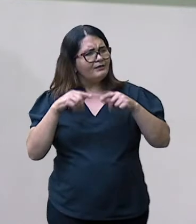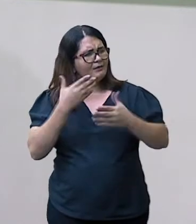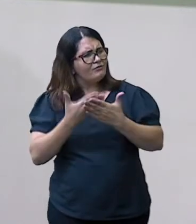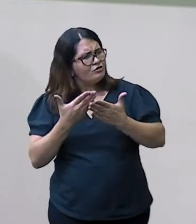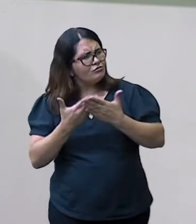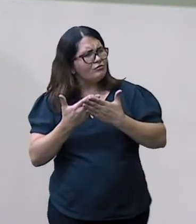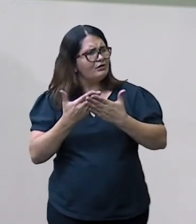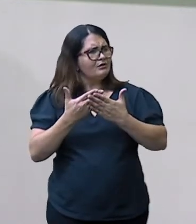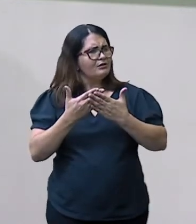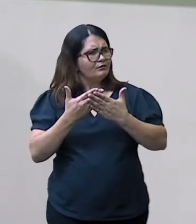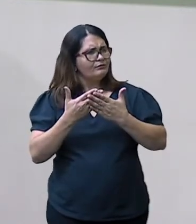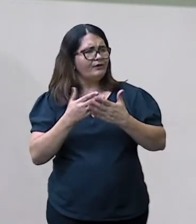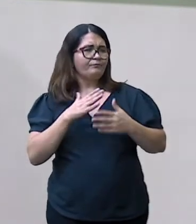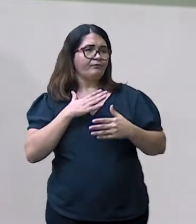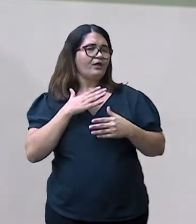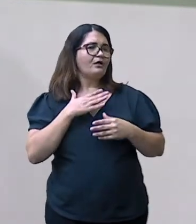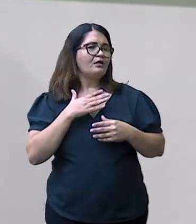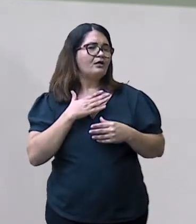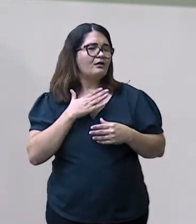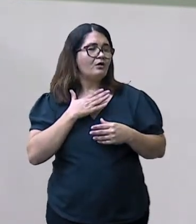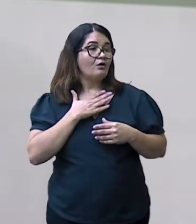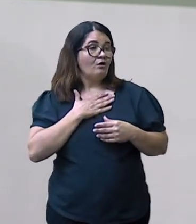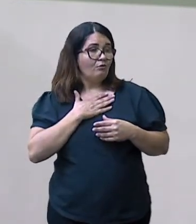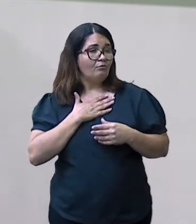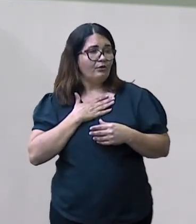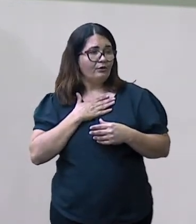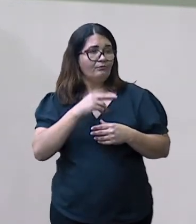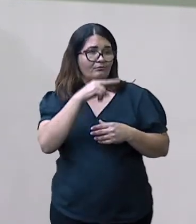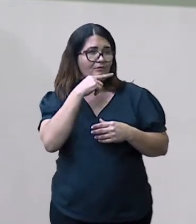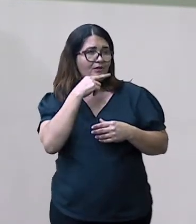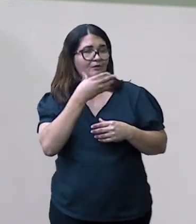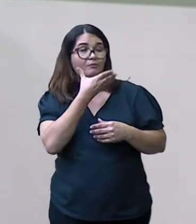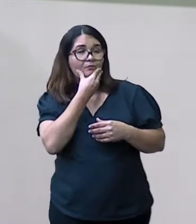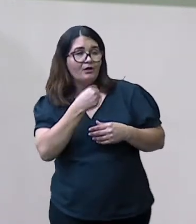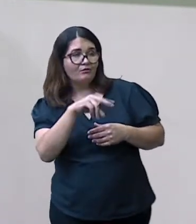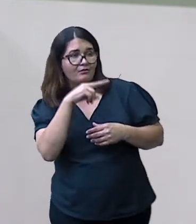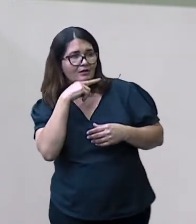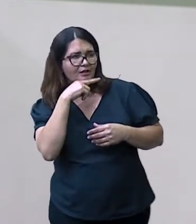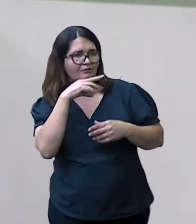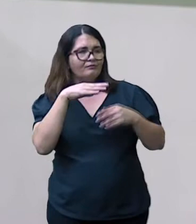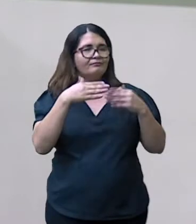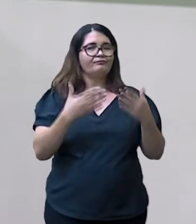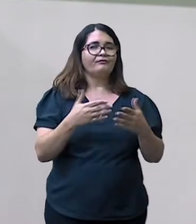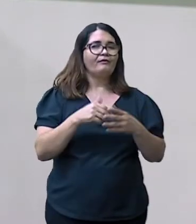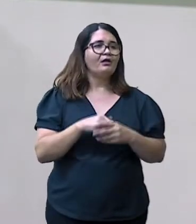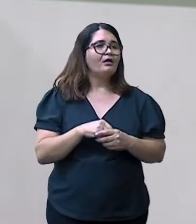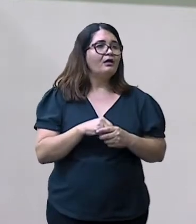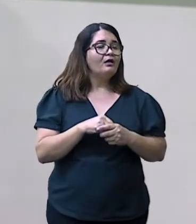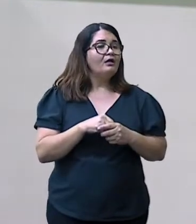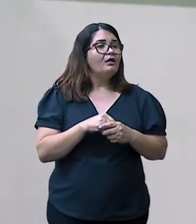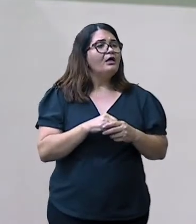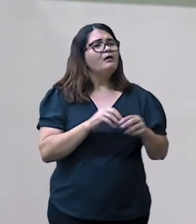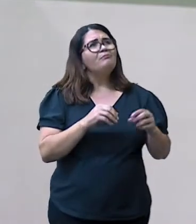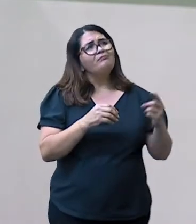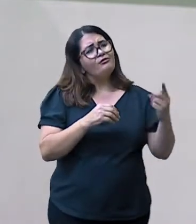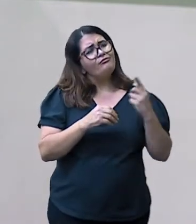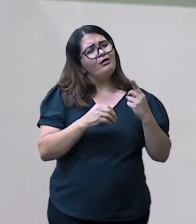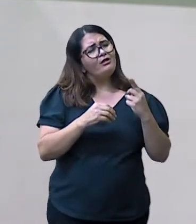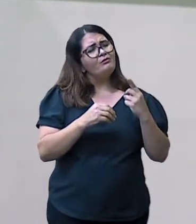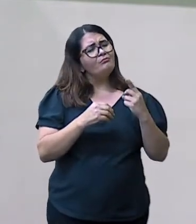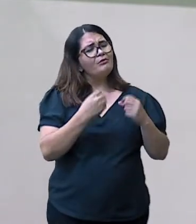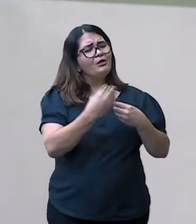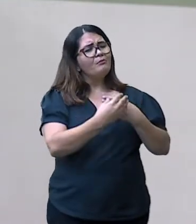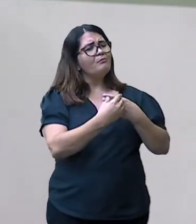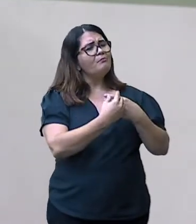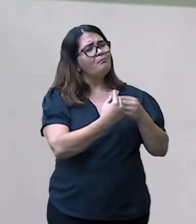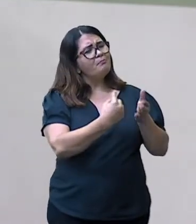falou assim, ô vó, da onde foi que vieram os nossos ancestrais? Eu olhei para a carinha